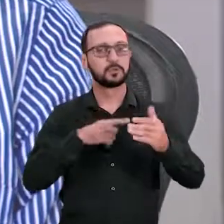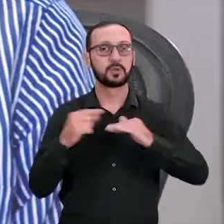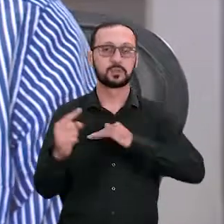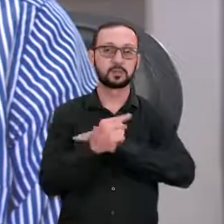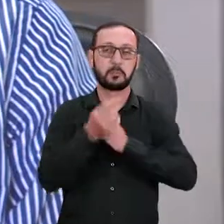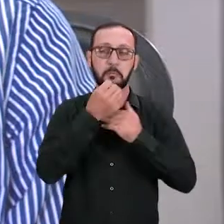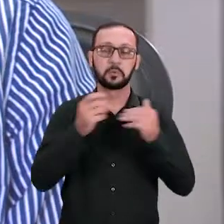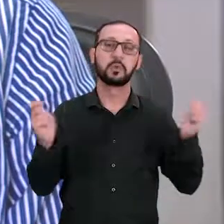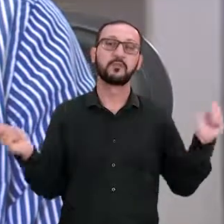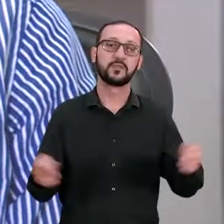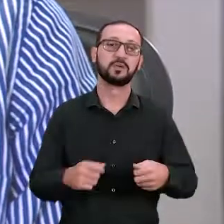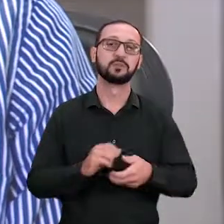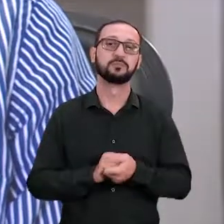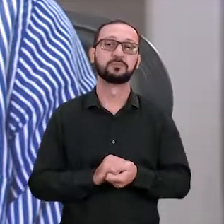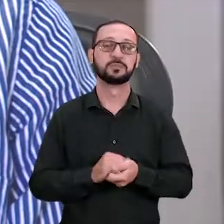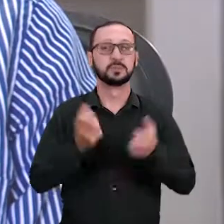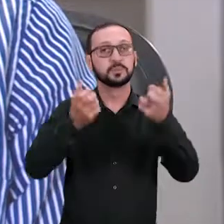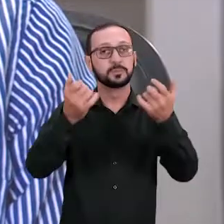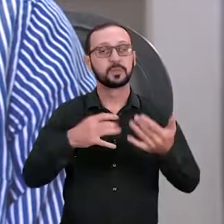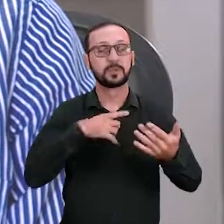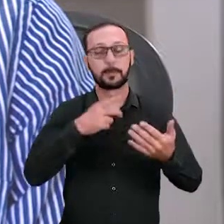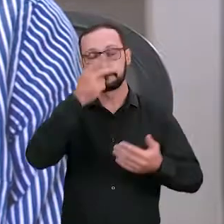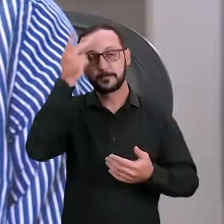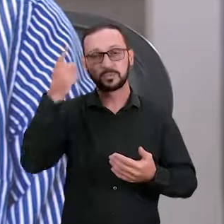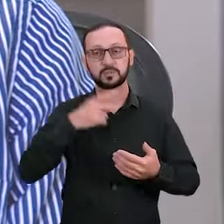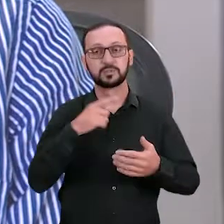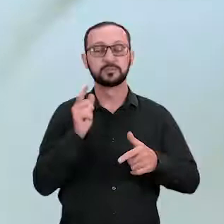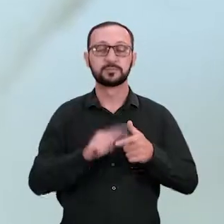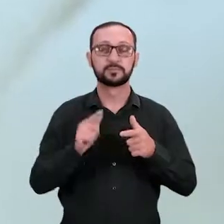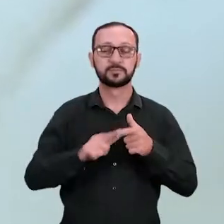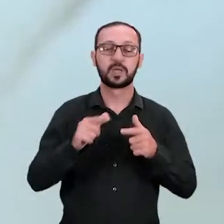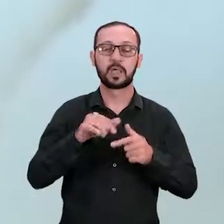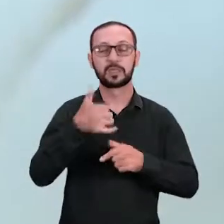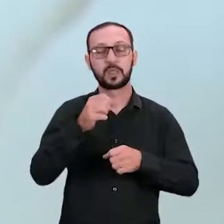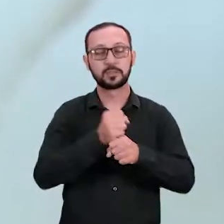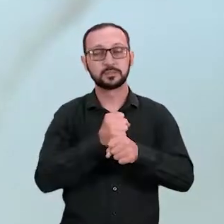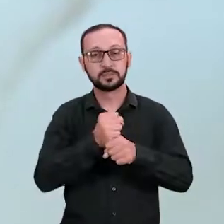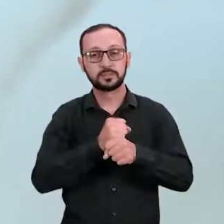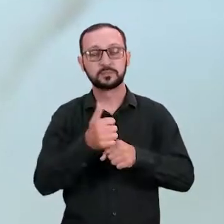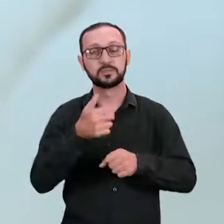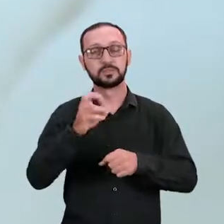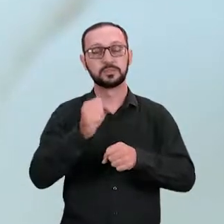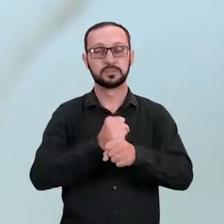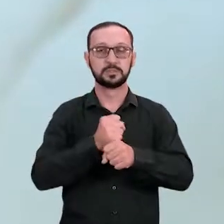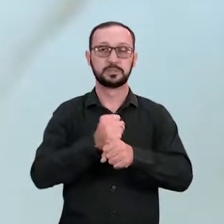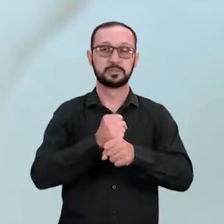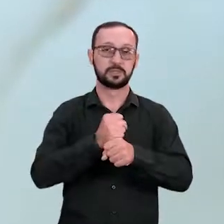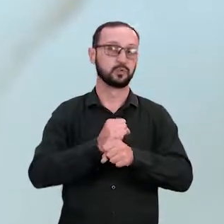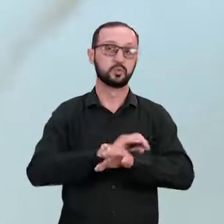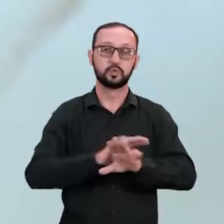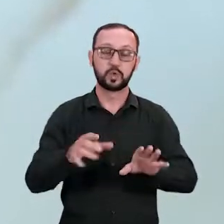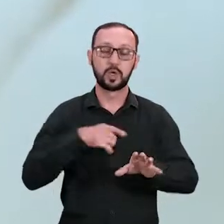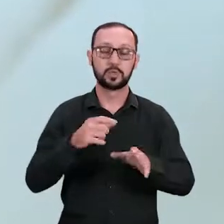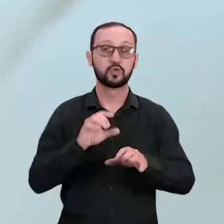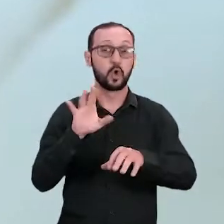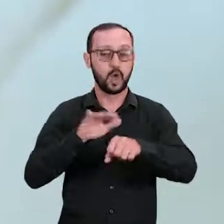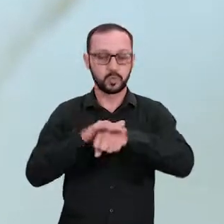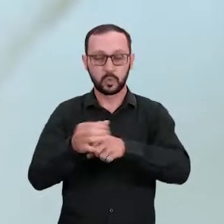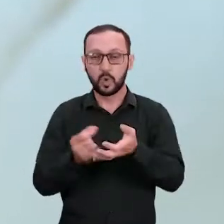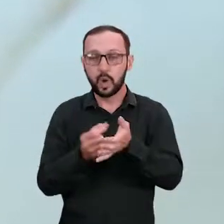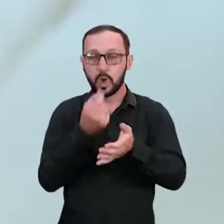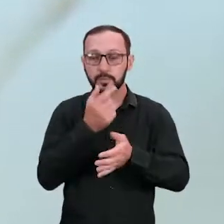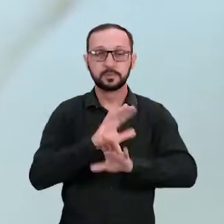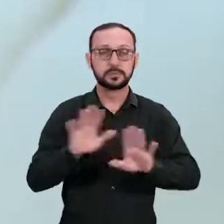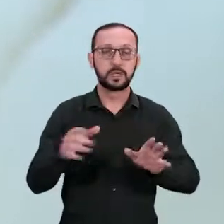tratamento altamente eficaz. Como eu falei, eu tenho paciente esquizofrênico há 10, 15 anos, só toma um comprimido à noite e nunca mais